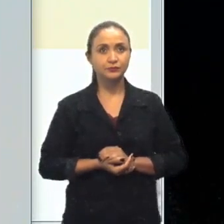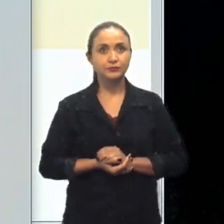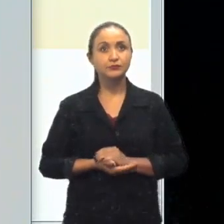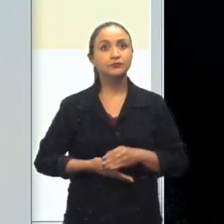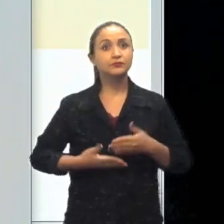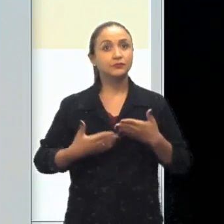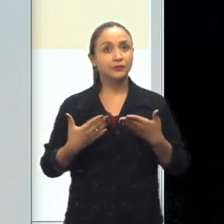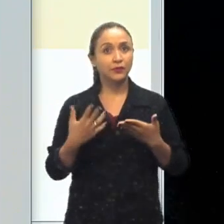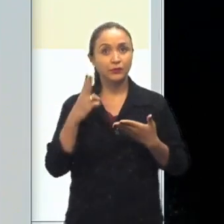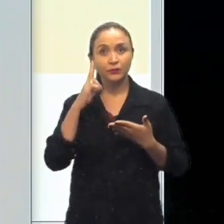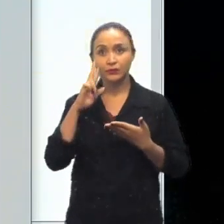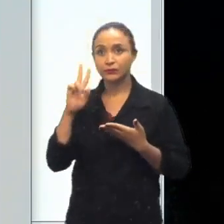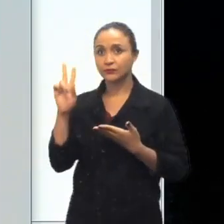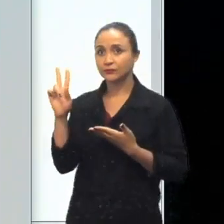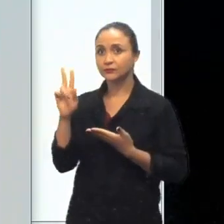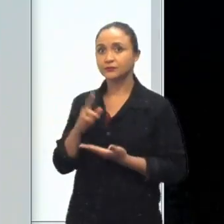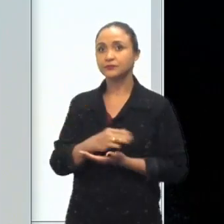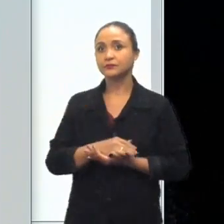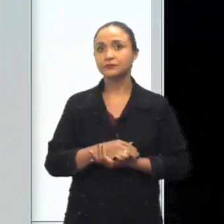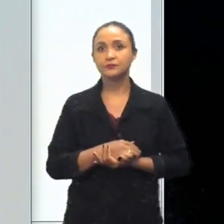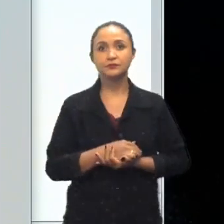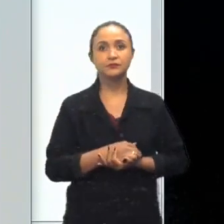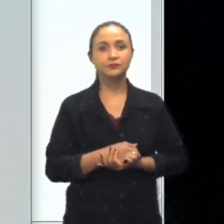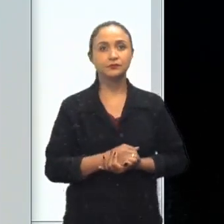Então, rodando aqui,